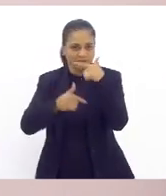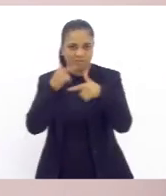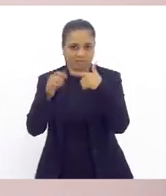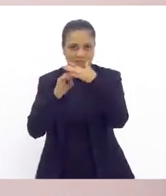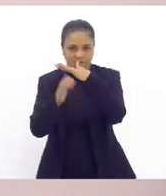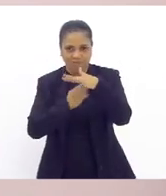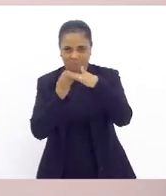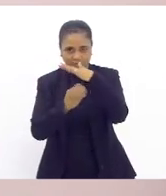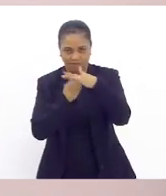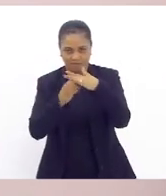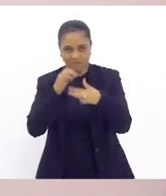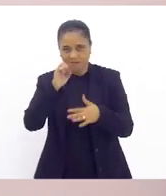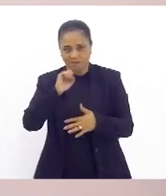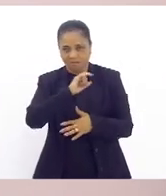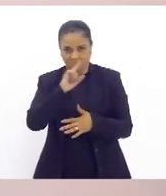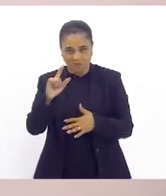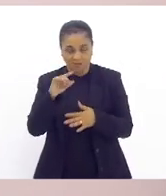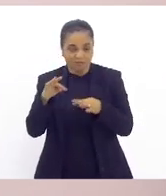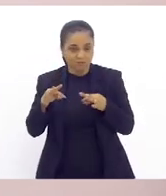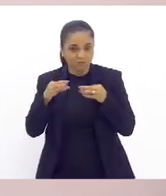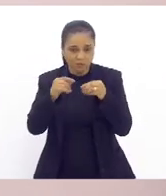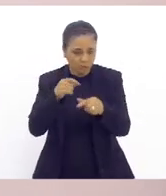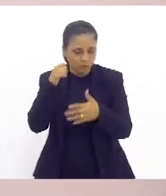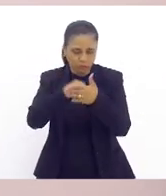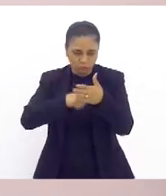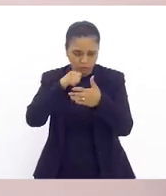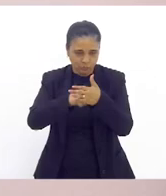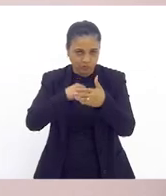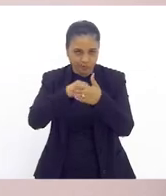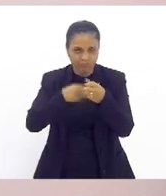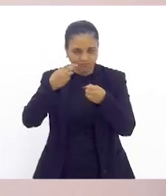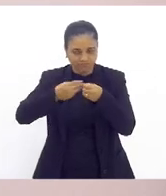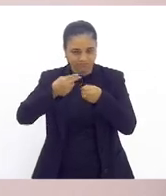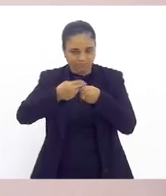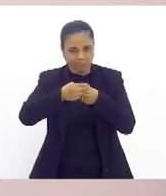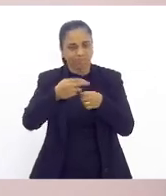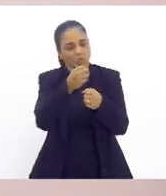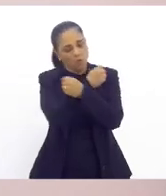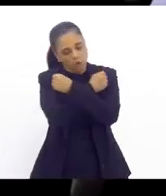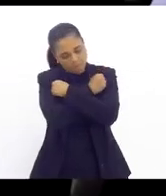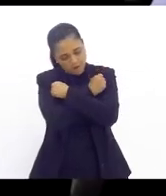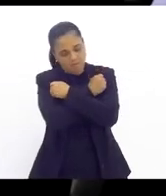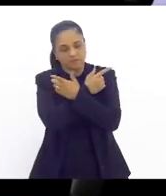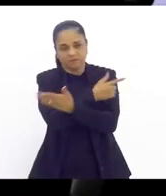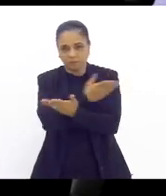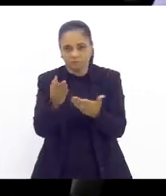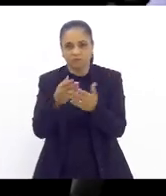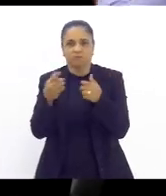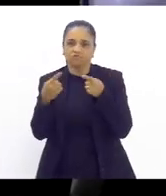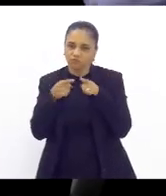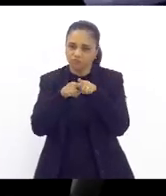para Teresópolis Mas para todos os municípios que estamos lutando aqui um forte abraço não preciso falar muito mais